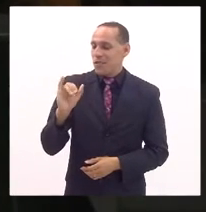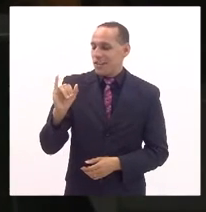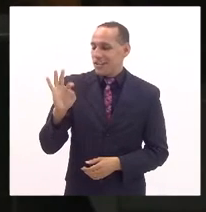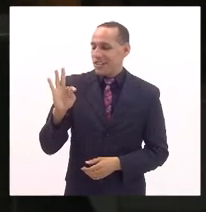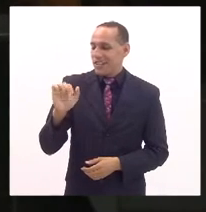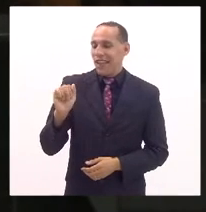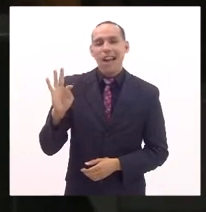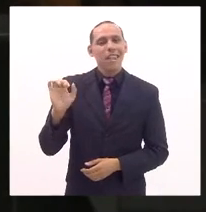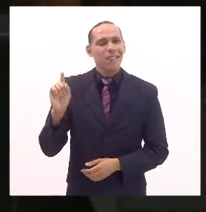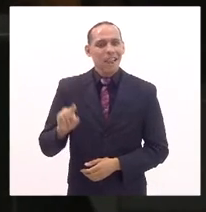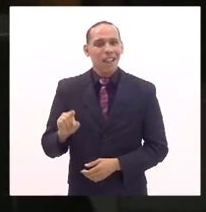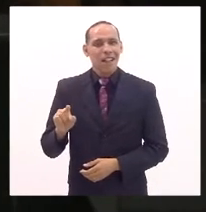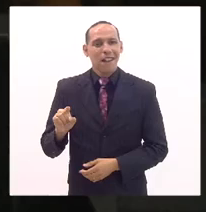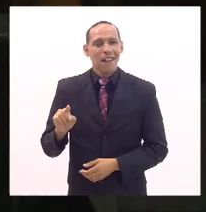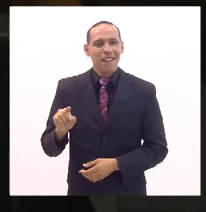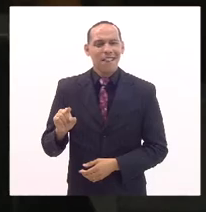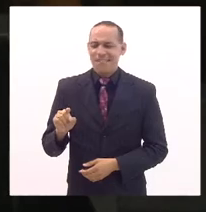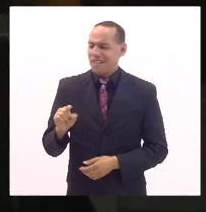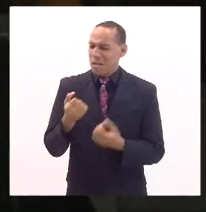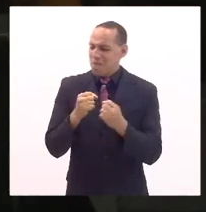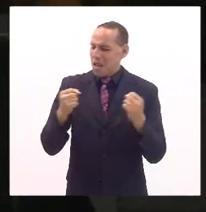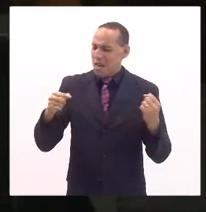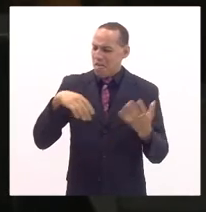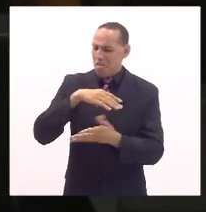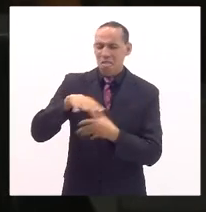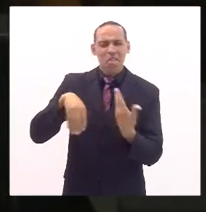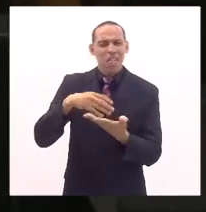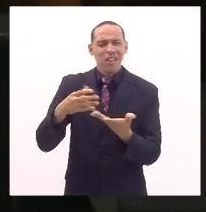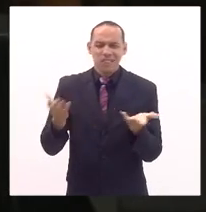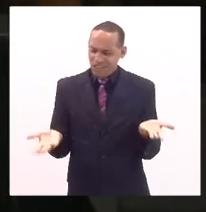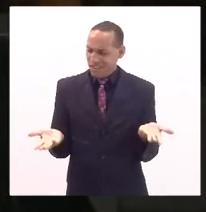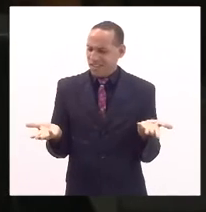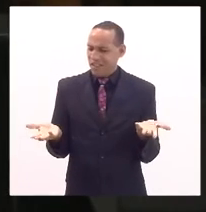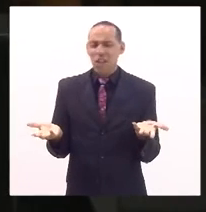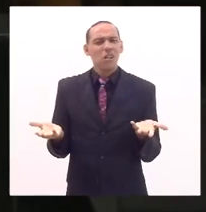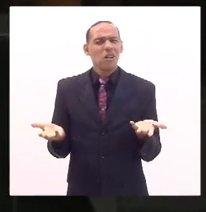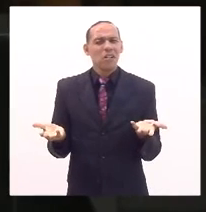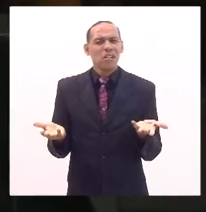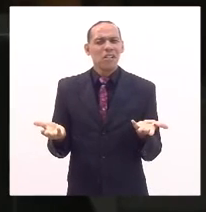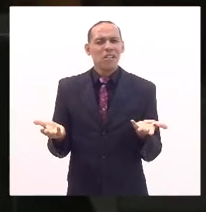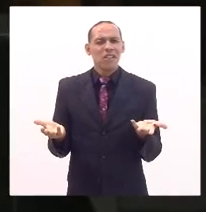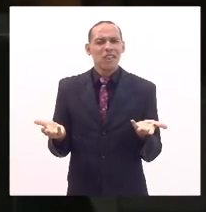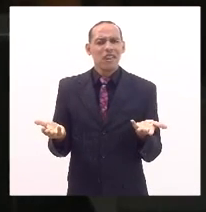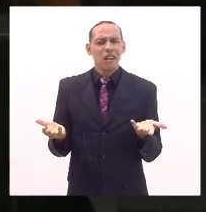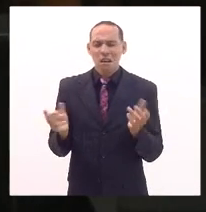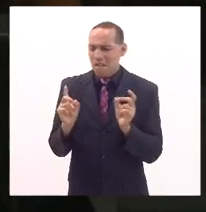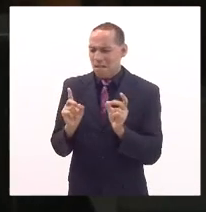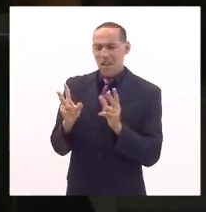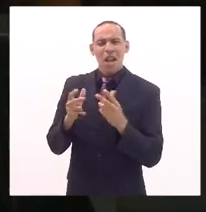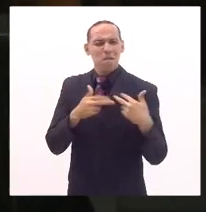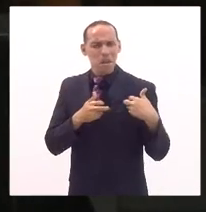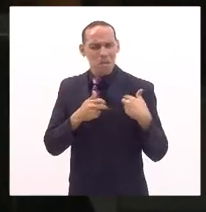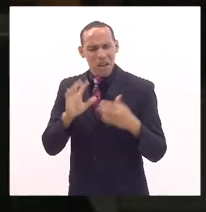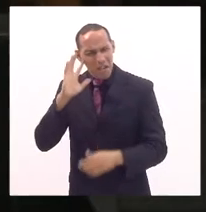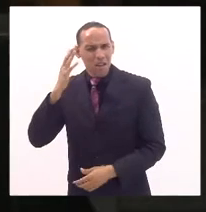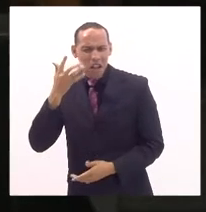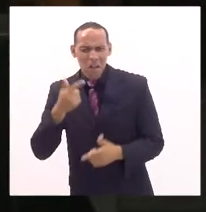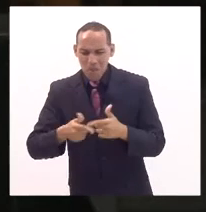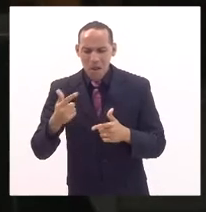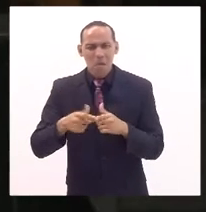é a solução para resolver agora o preço do combustível é vender a Petrobras